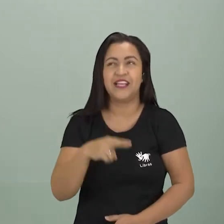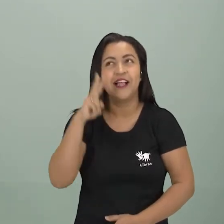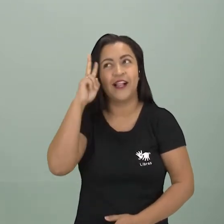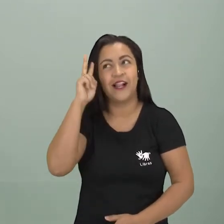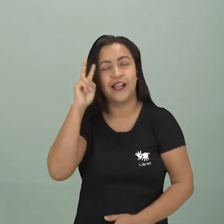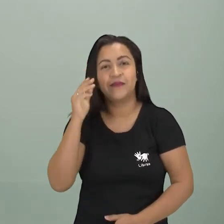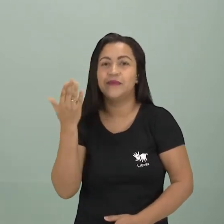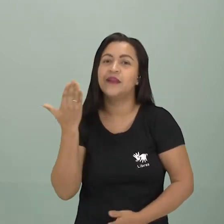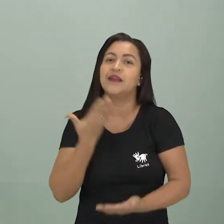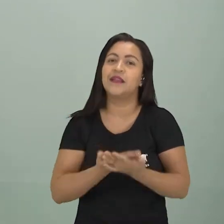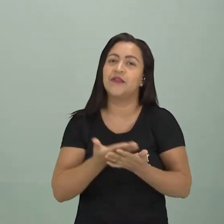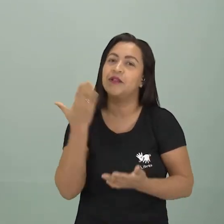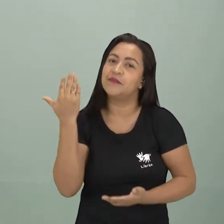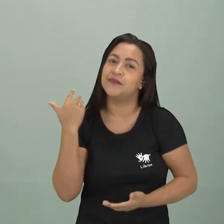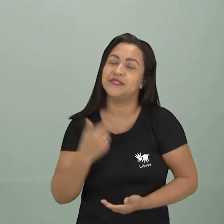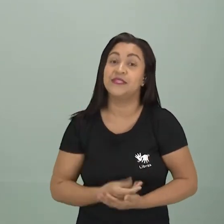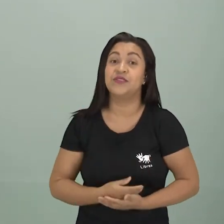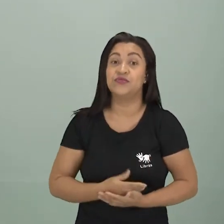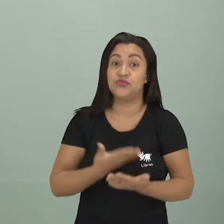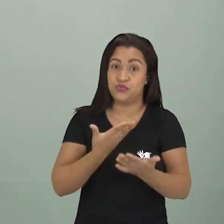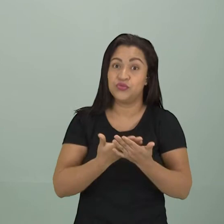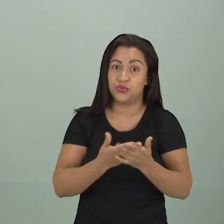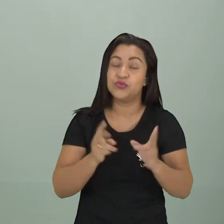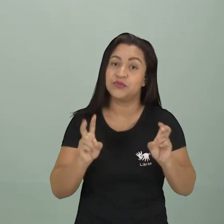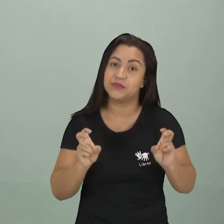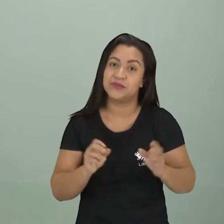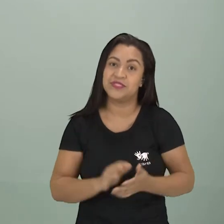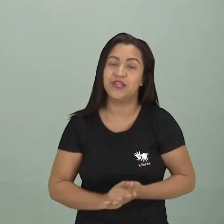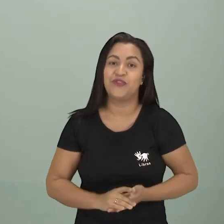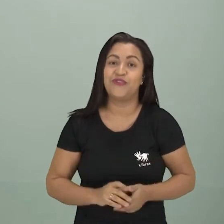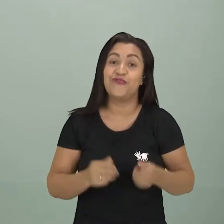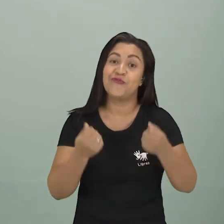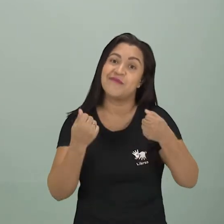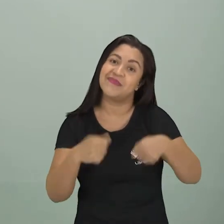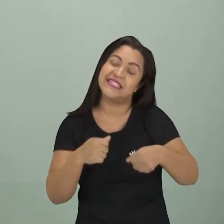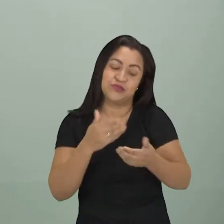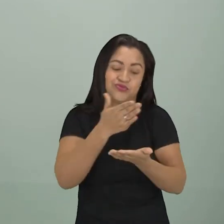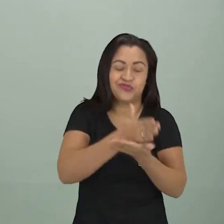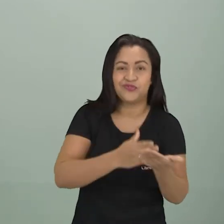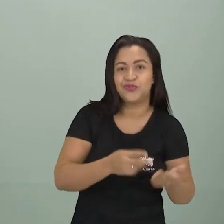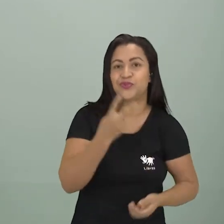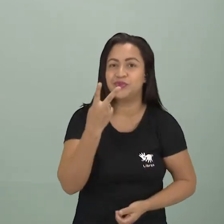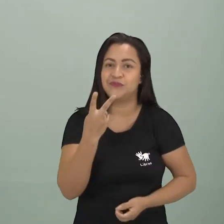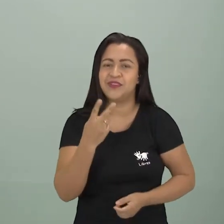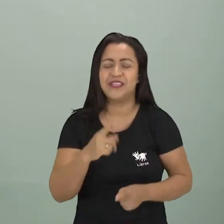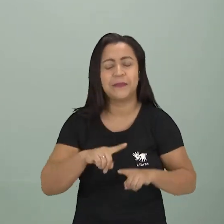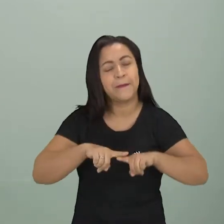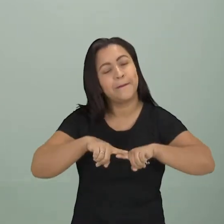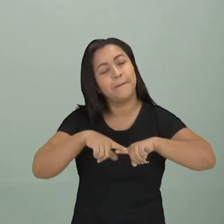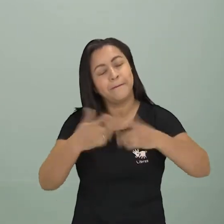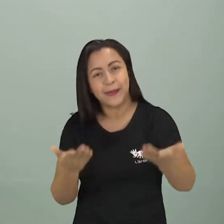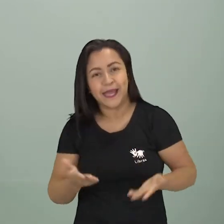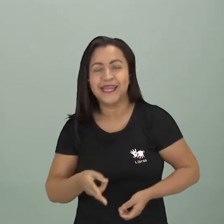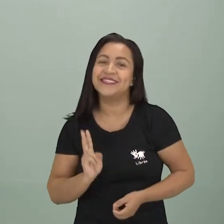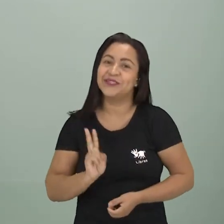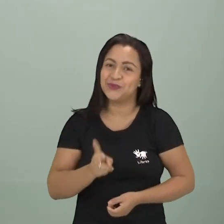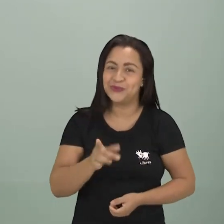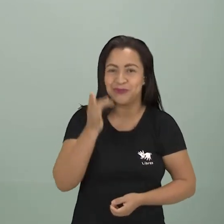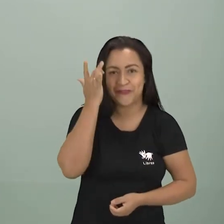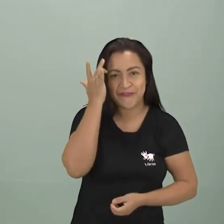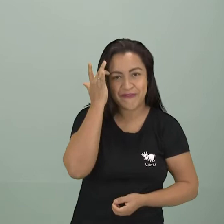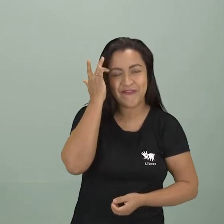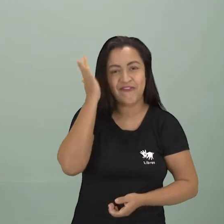continuar o assunto. O assunto é bem extenso, foi necessário a gente dividir em duas partes. Mas continua tudo fácil, porque inglês é